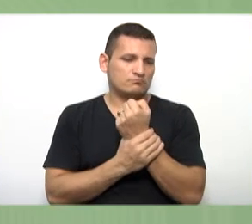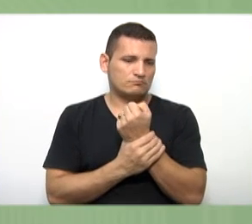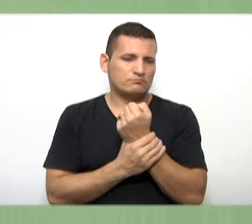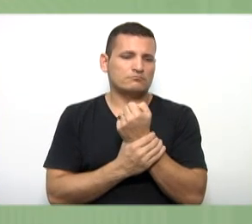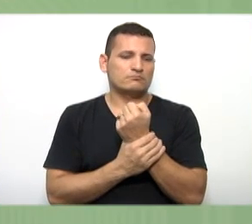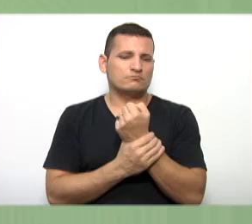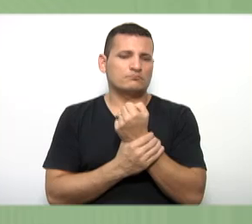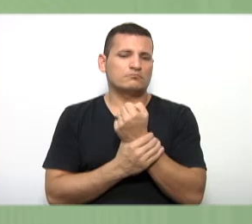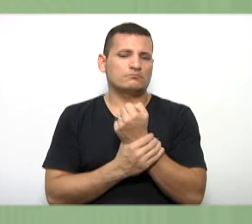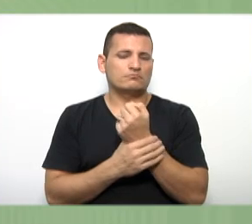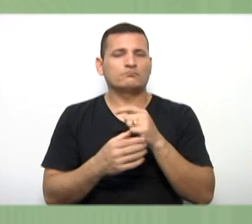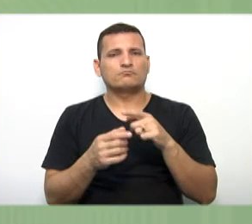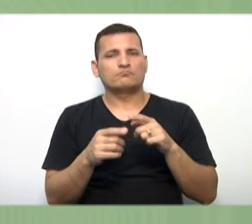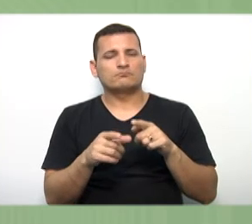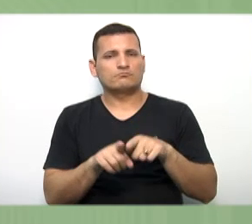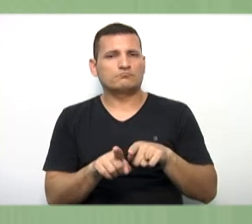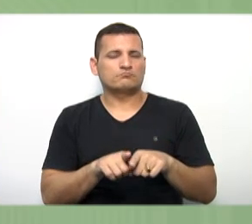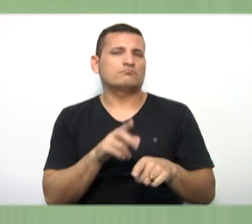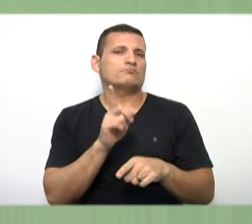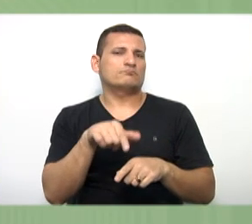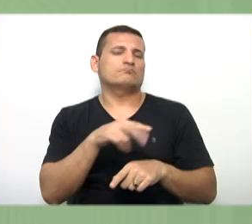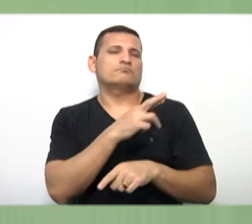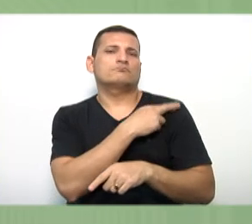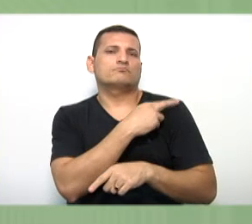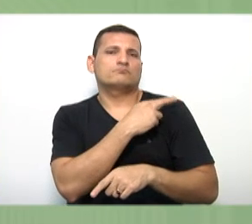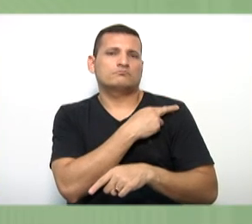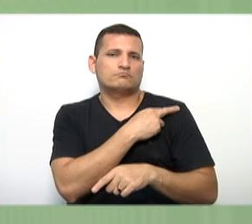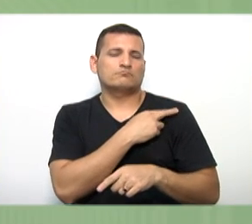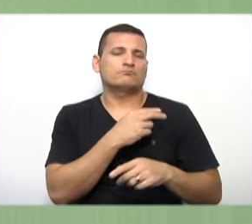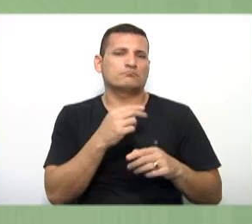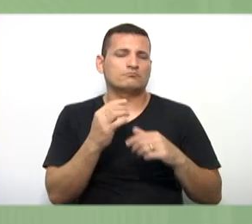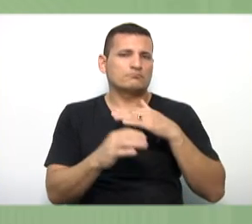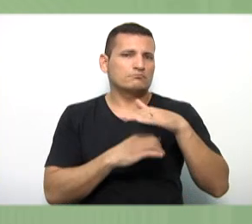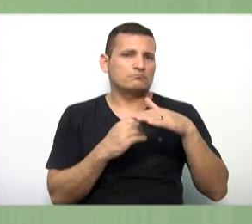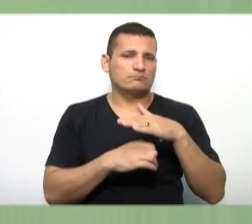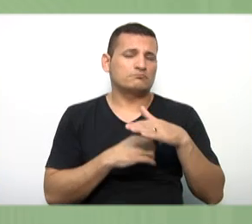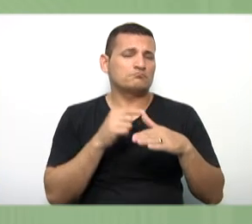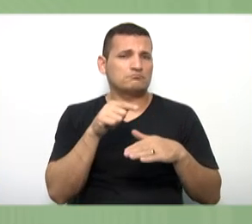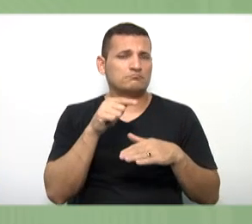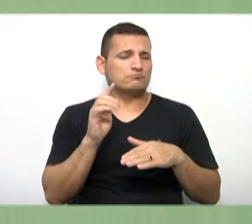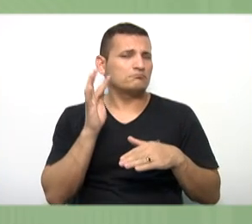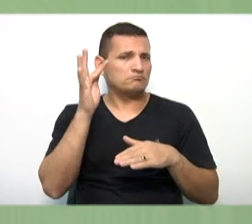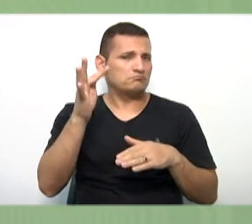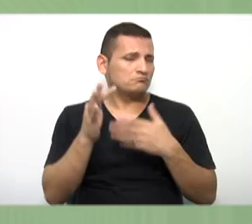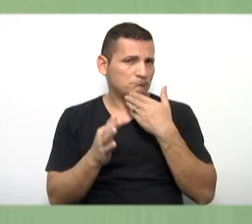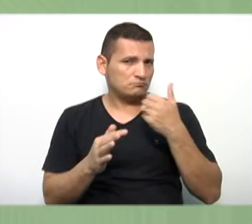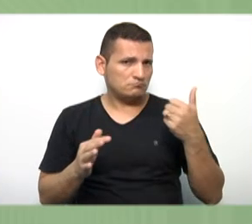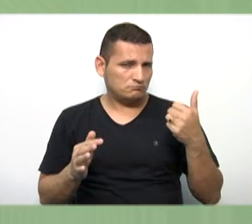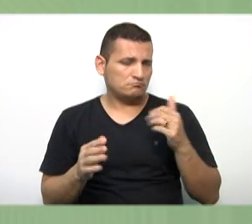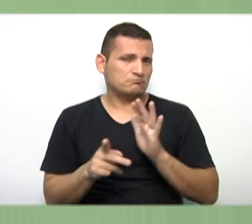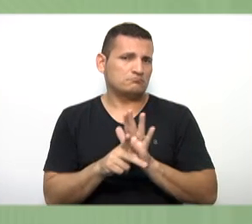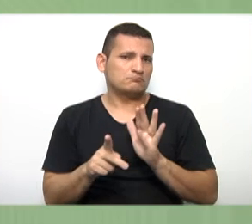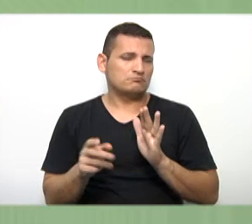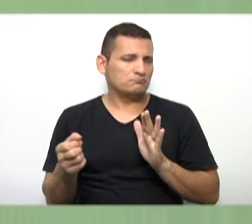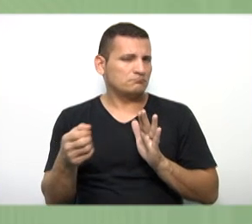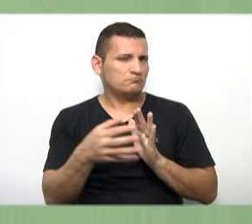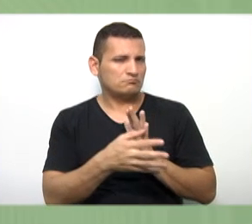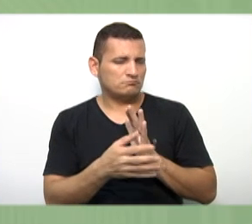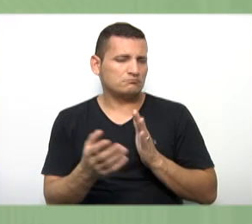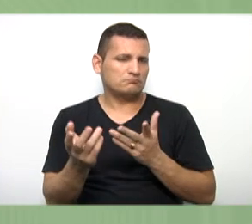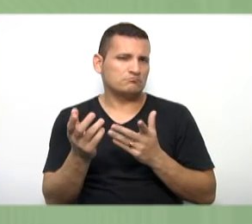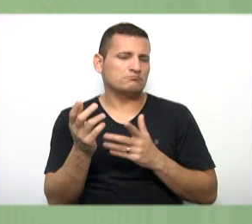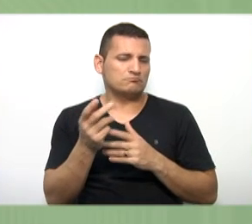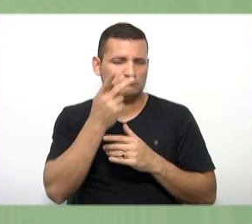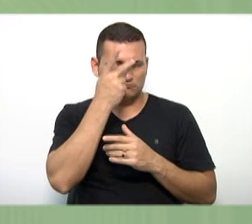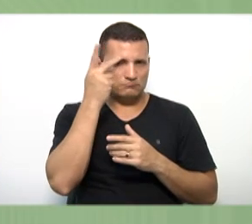decorre também da responsabilidade social da empresa, visando sempre garantir um futuro melhor para as novas gerações e conservando o meio